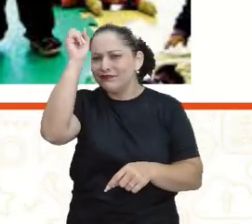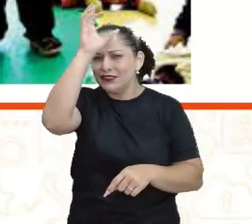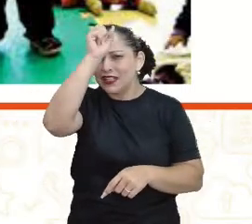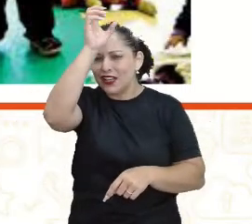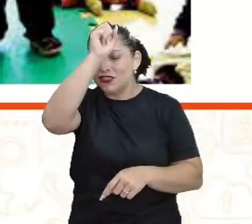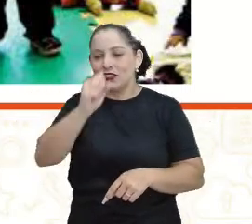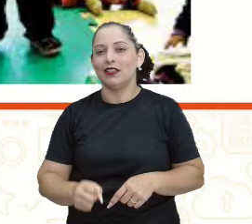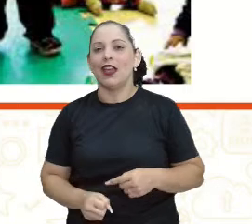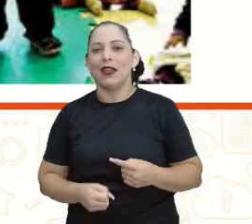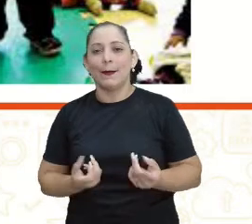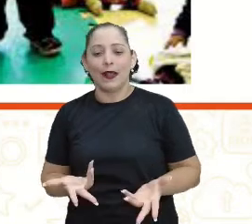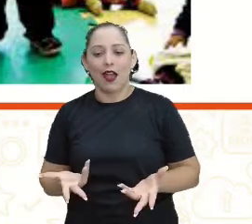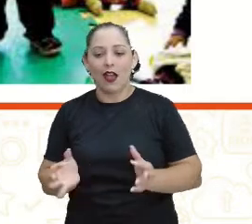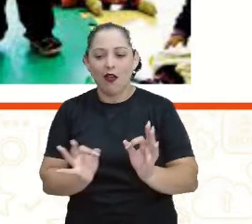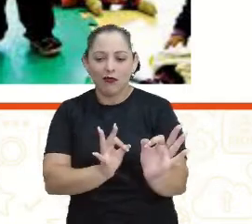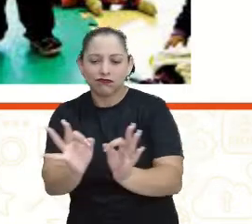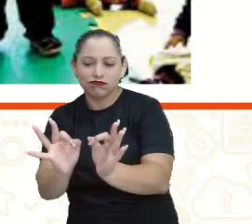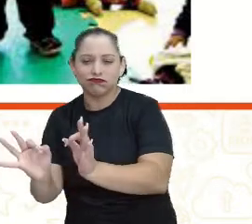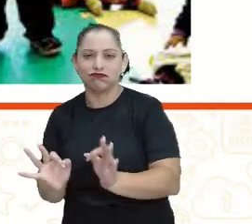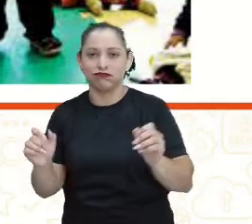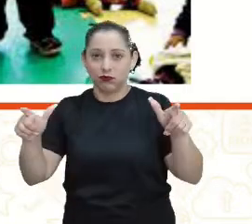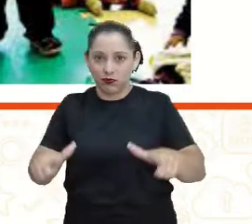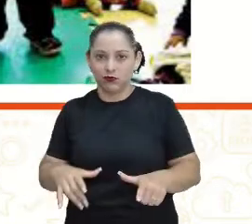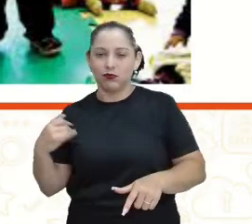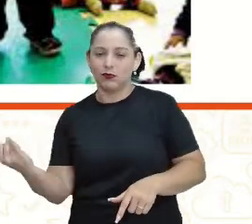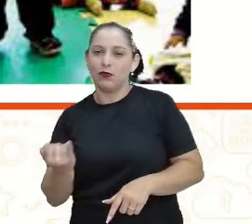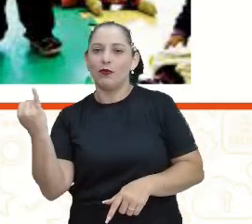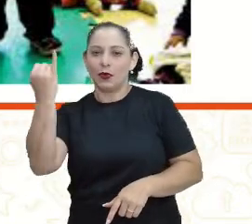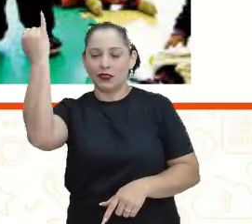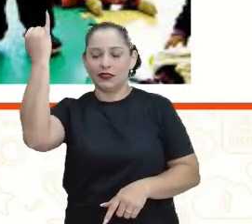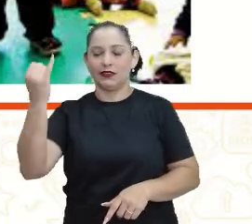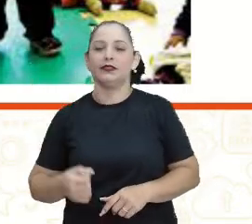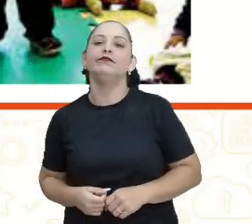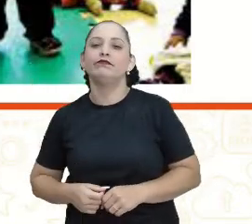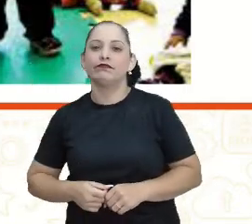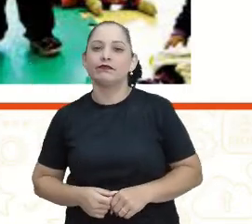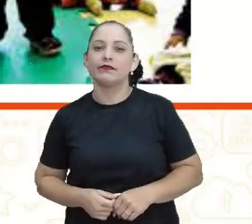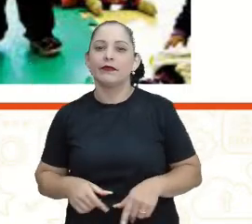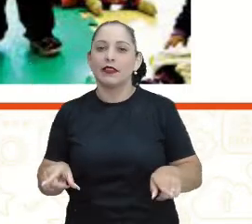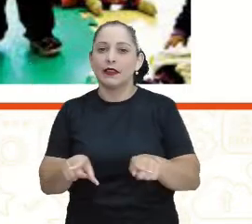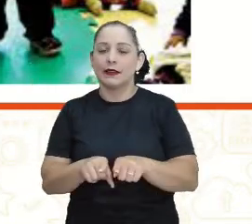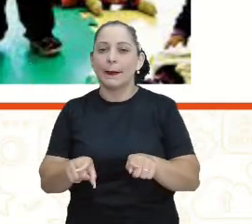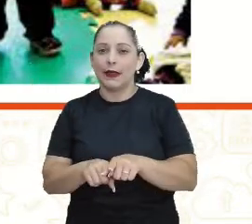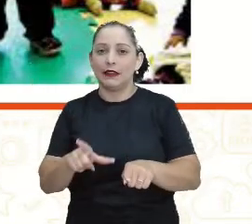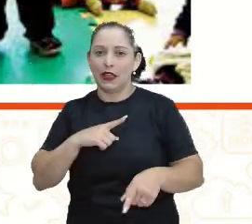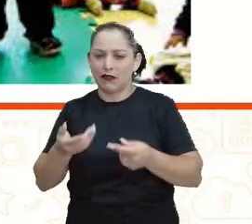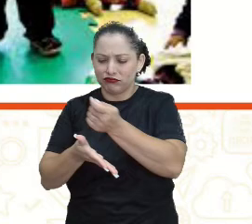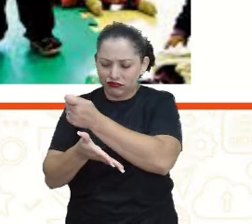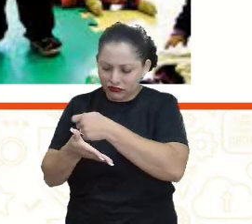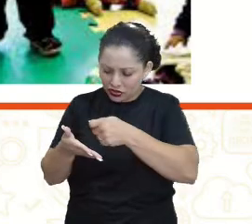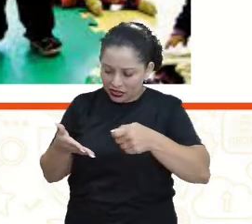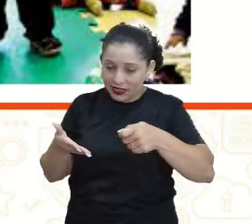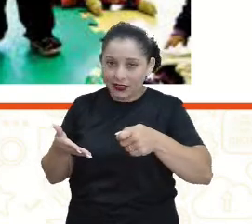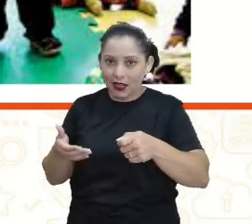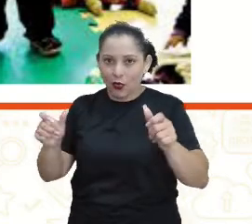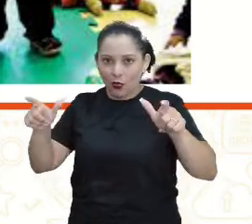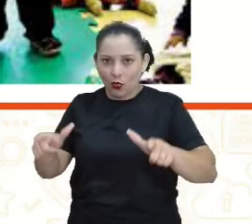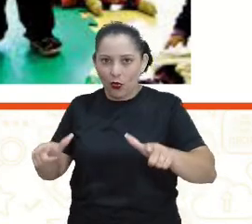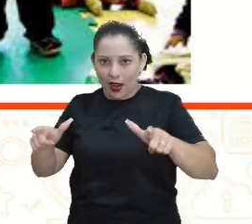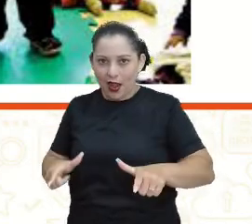desse ambiente que a gente sabe que é tão importante, né? Quando a gente fala de apropriação do sistema de escrita, a gente fala muito de